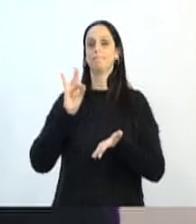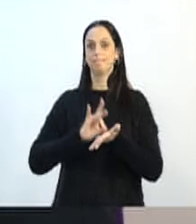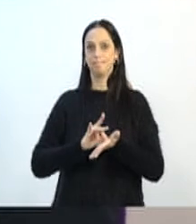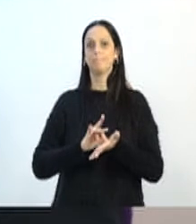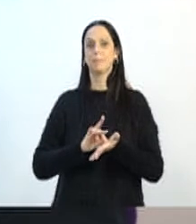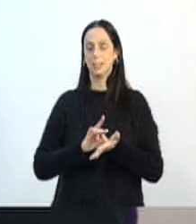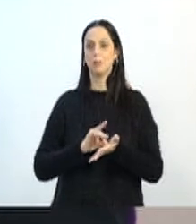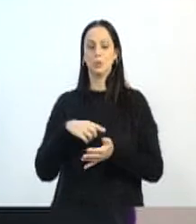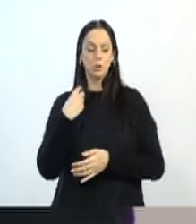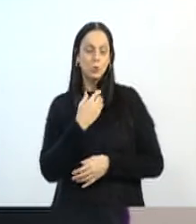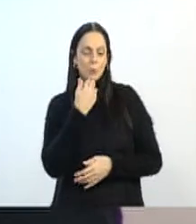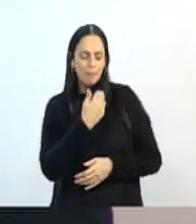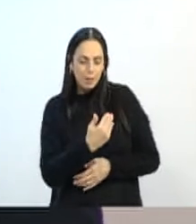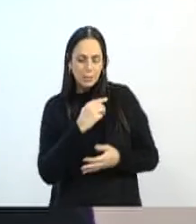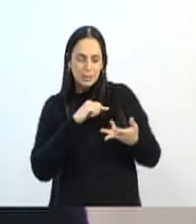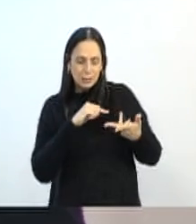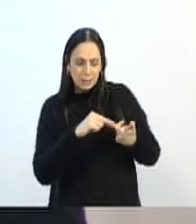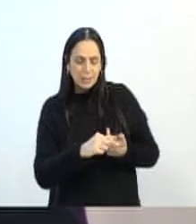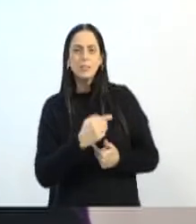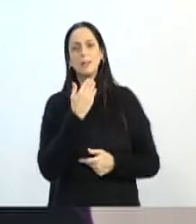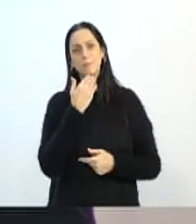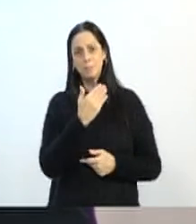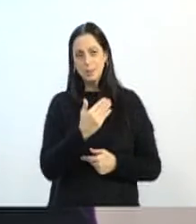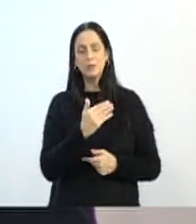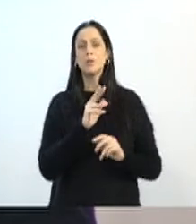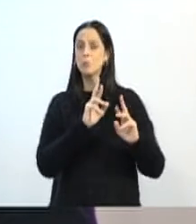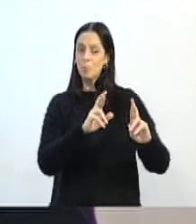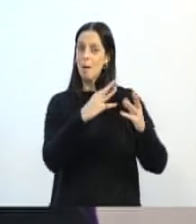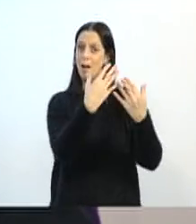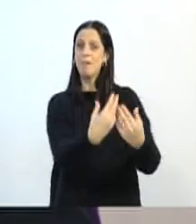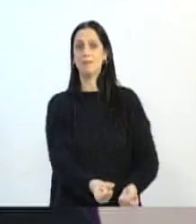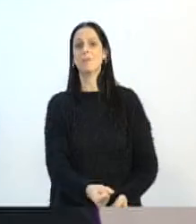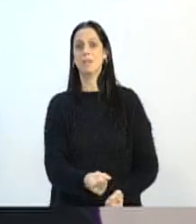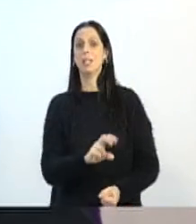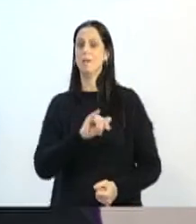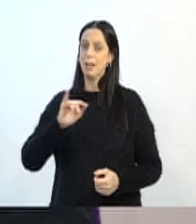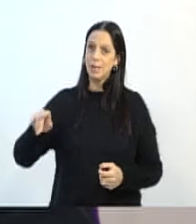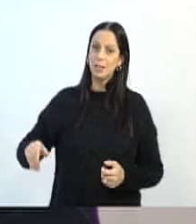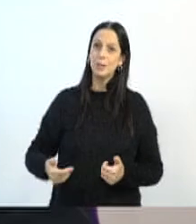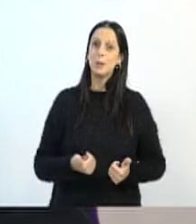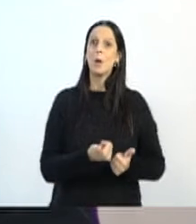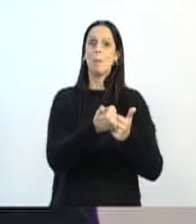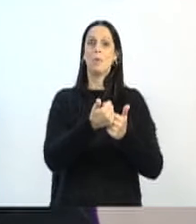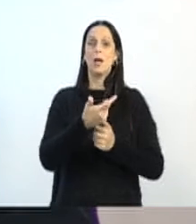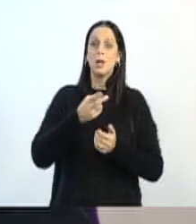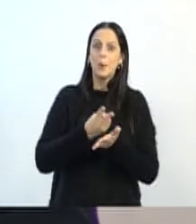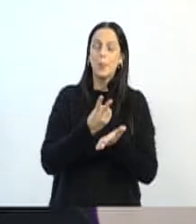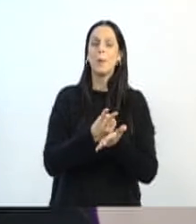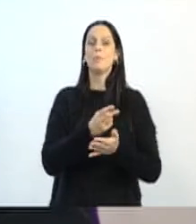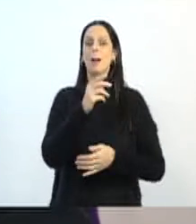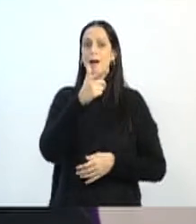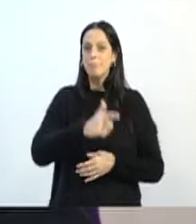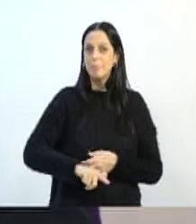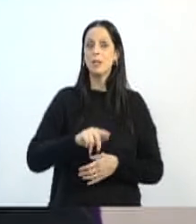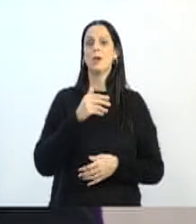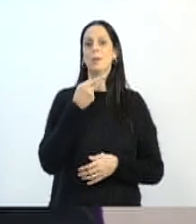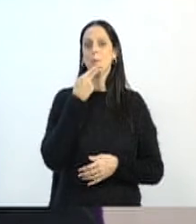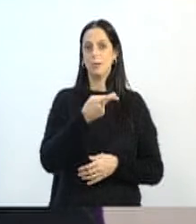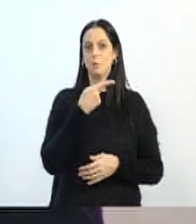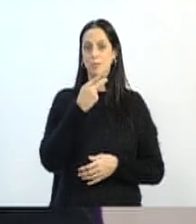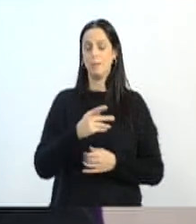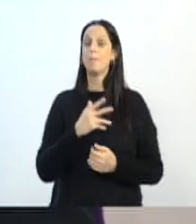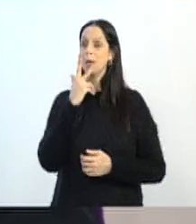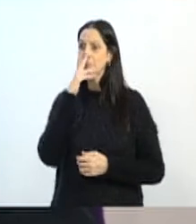esses encaminhamentos, já antecipando, fizemos já algumas indicações, vamos reforçar esse pedido. A licitação, me parece, de 50